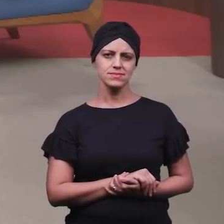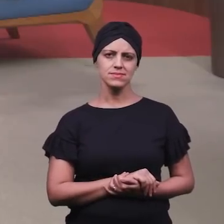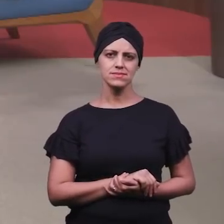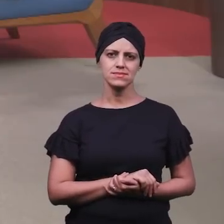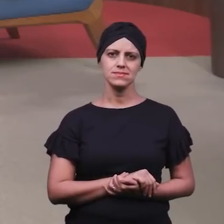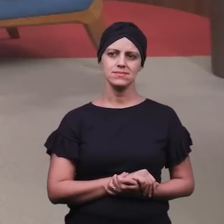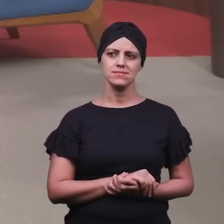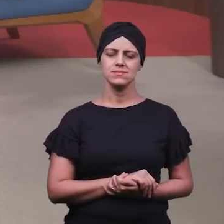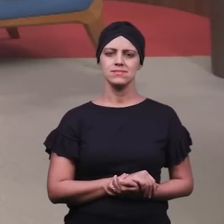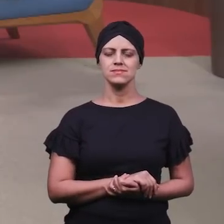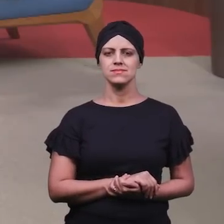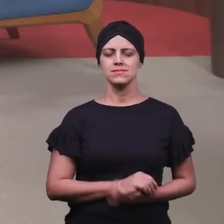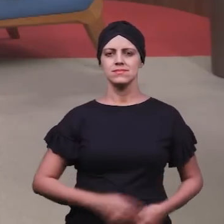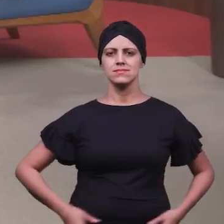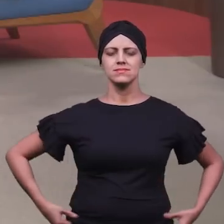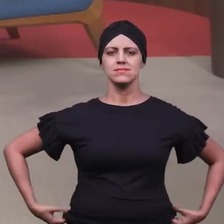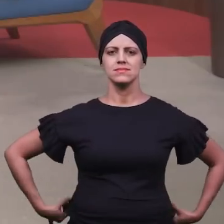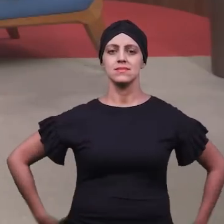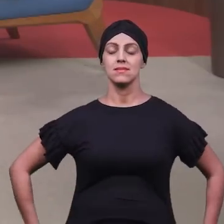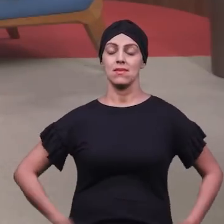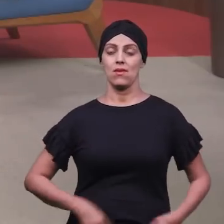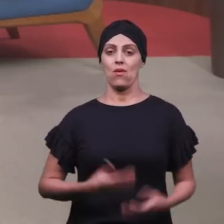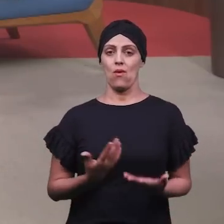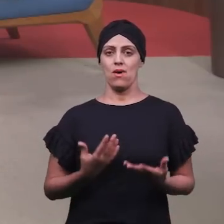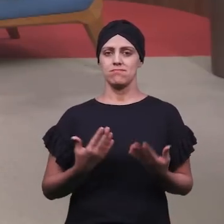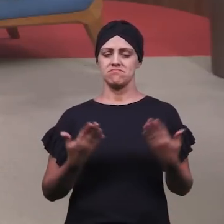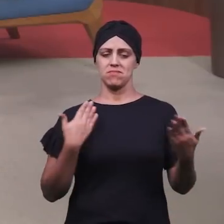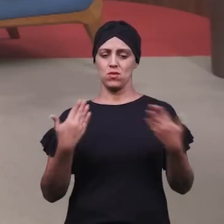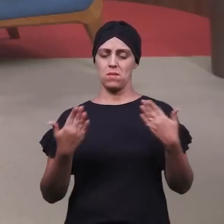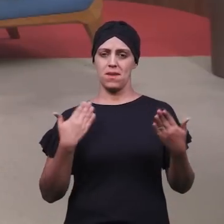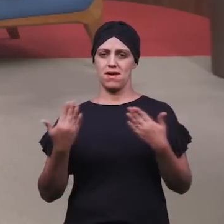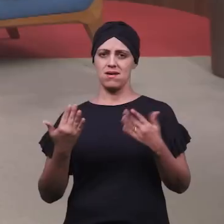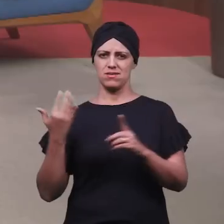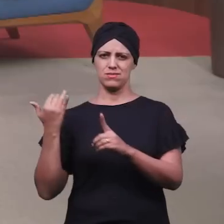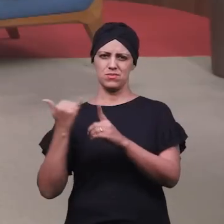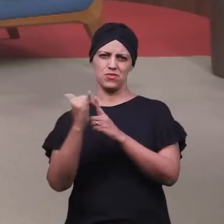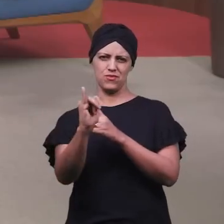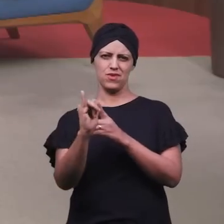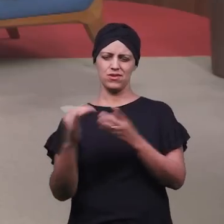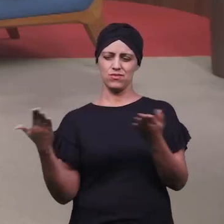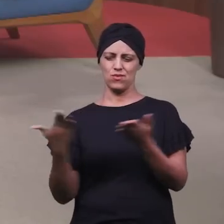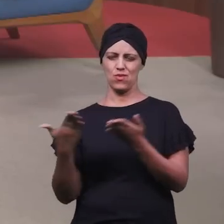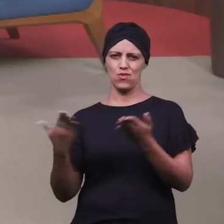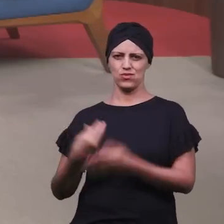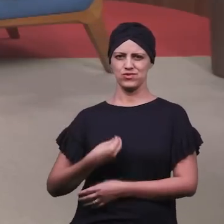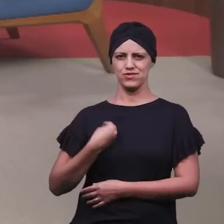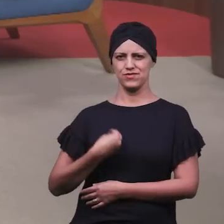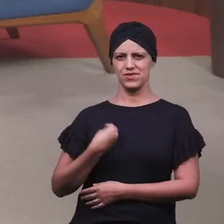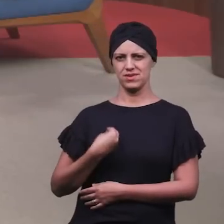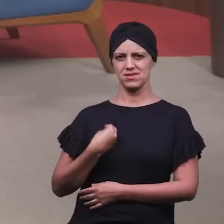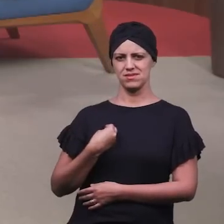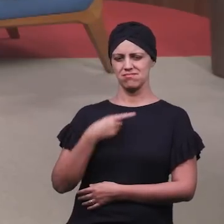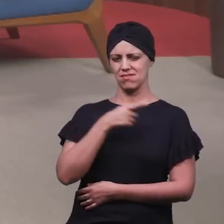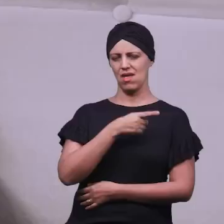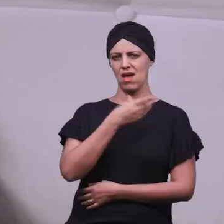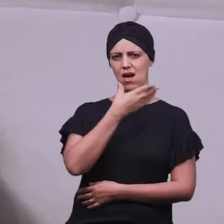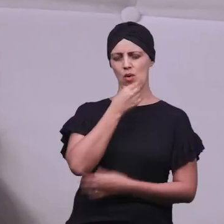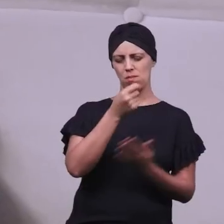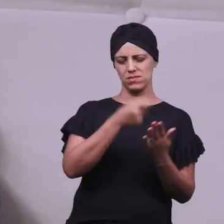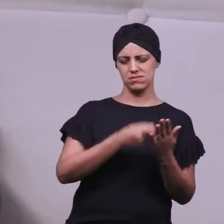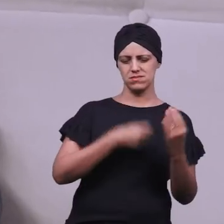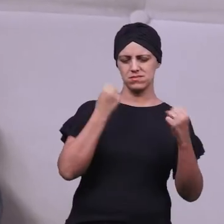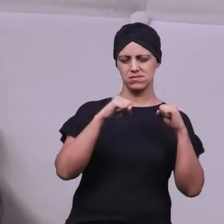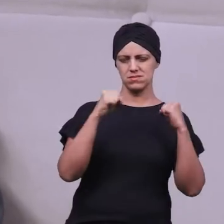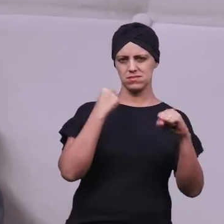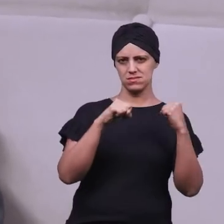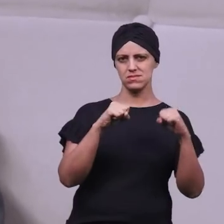Bravinho, quer falar? Olha, nós vamos fazendo aqui uma aplicação profética para nós daquilo